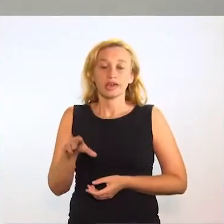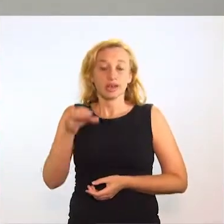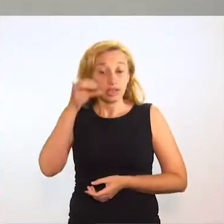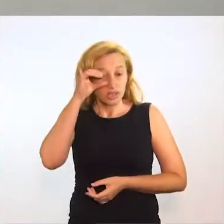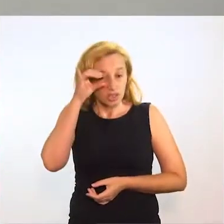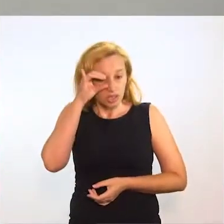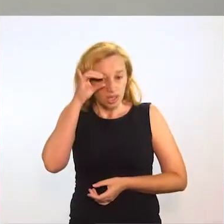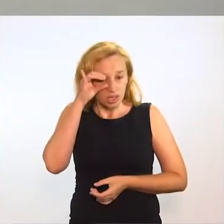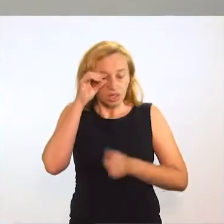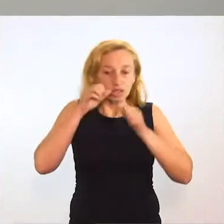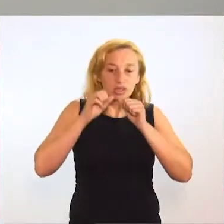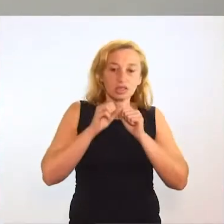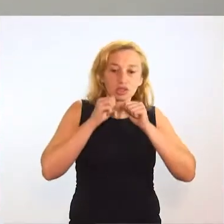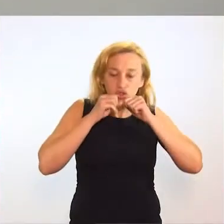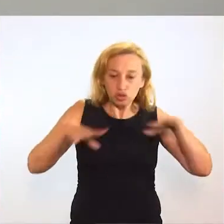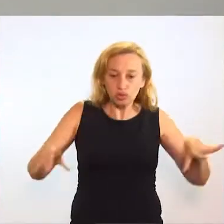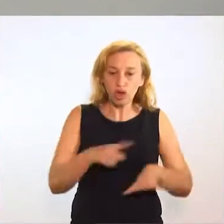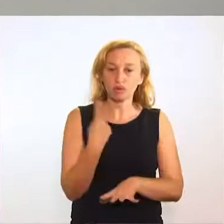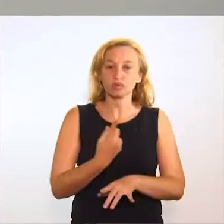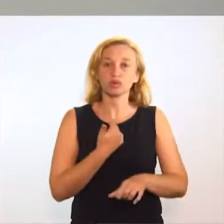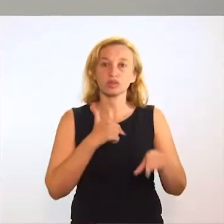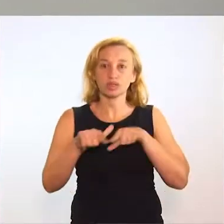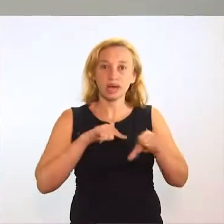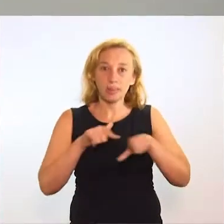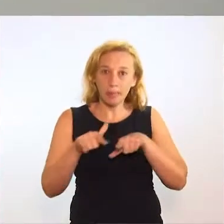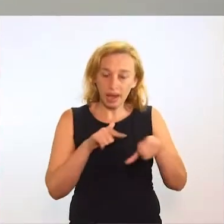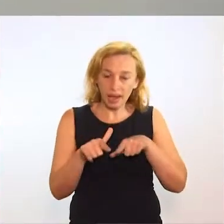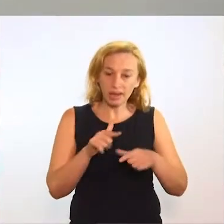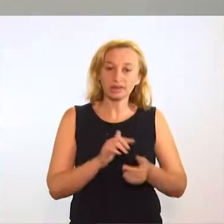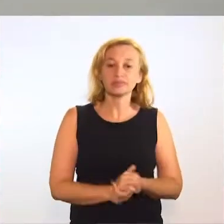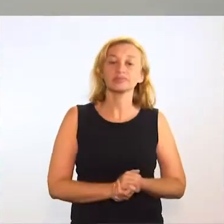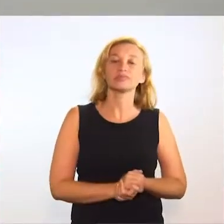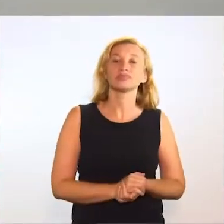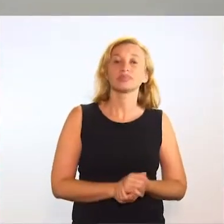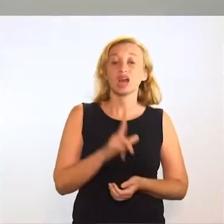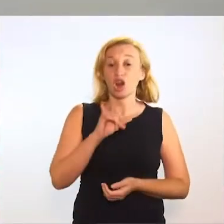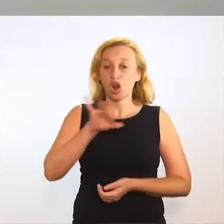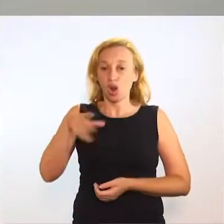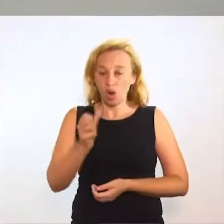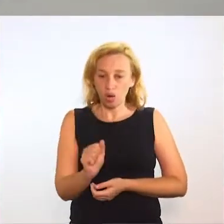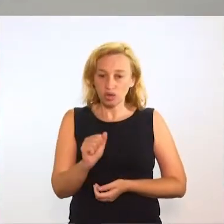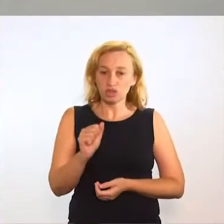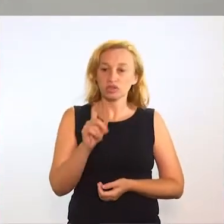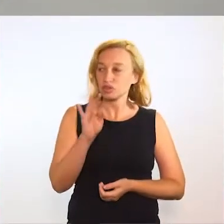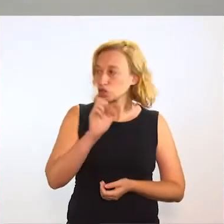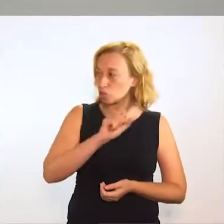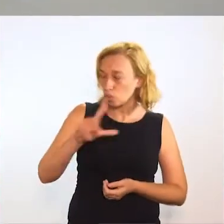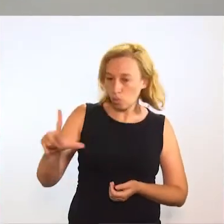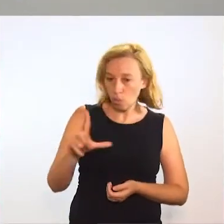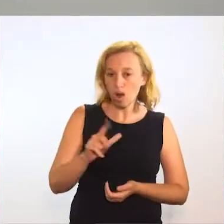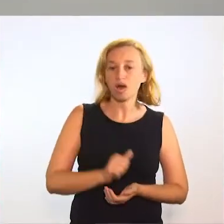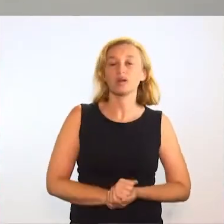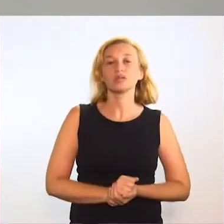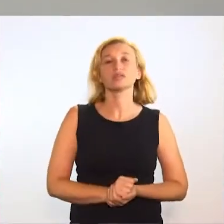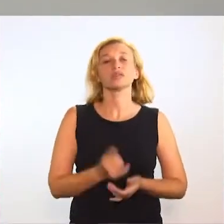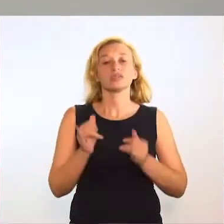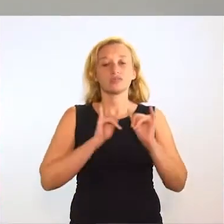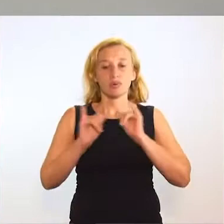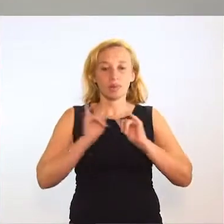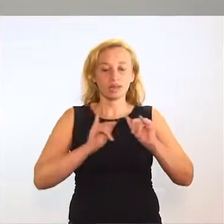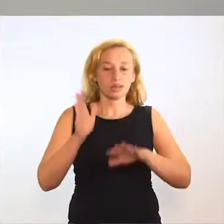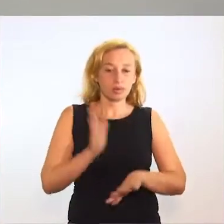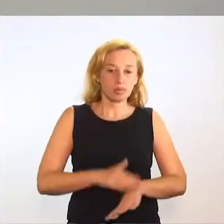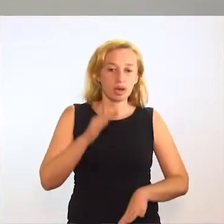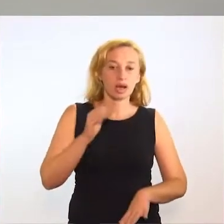Instagram como fonte de divulgação do nosso trabalho. Hoje a gente não tem um site direto, a gente só tem a loja virtual, o Instagram como mais